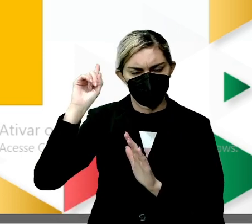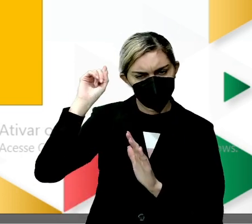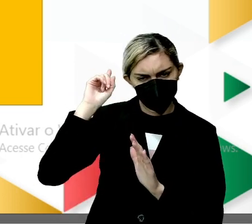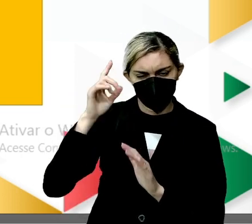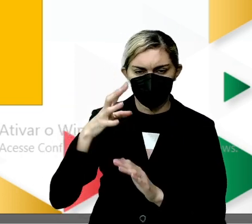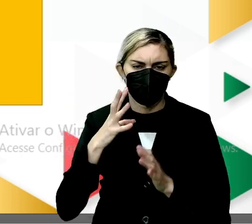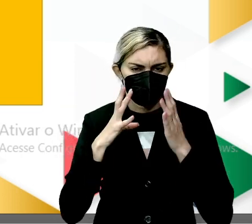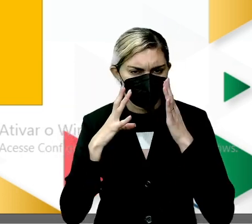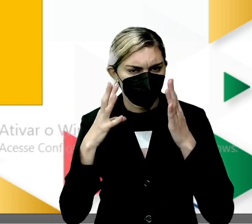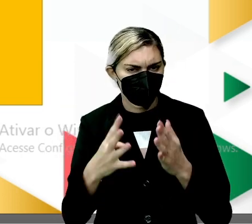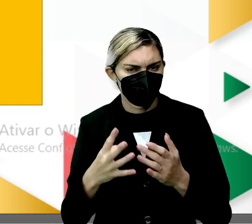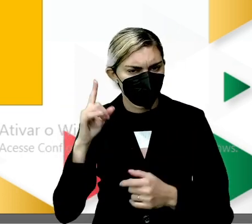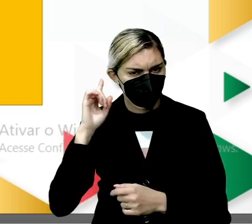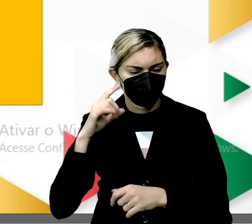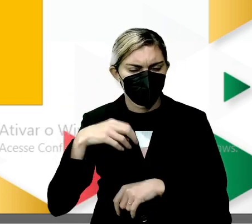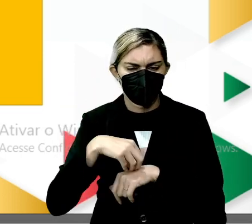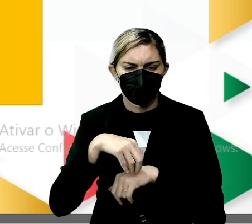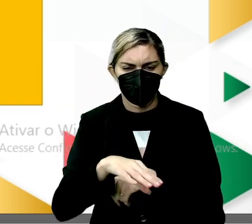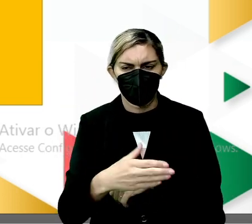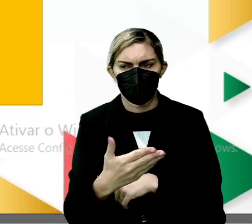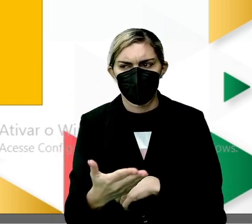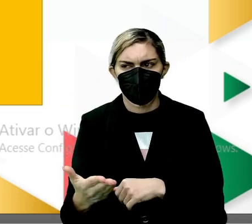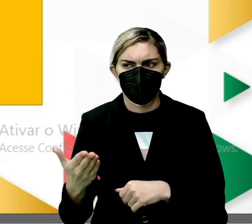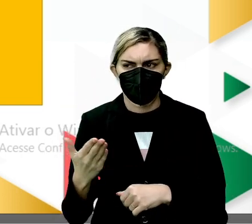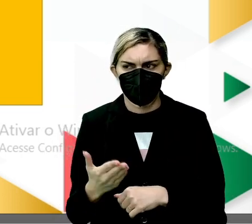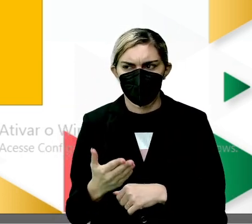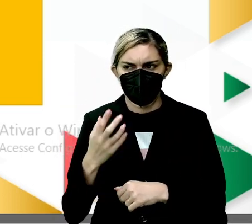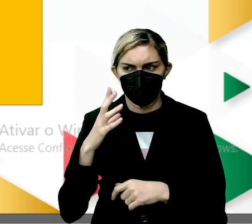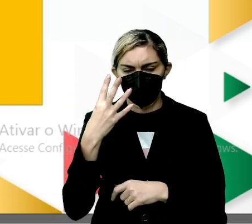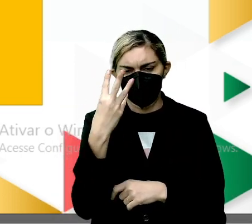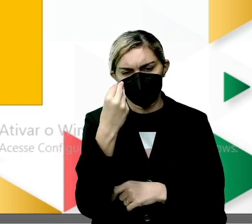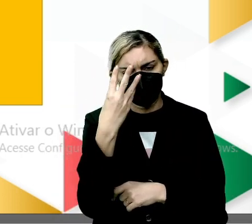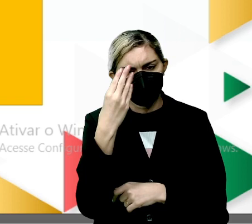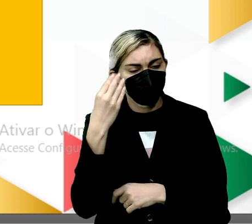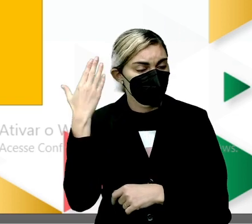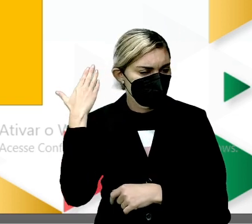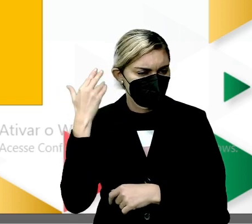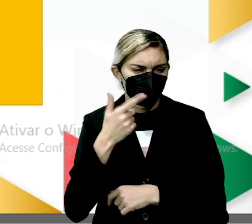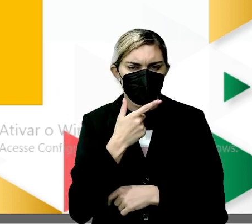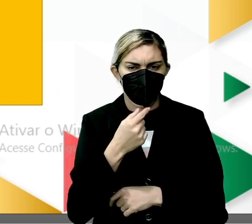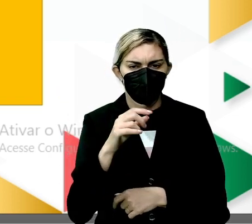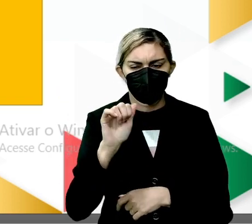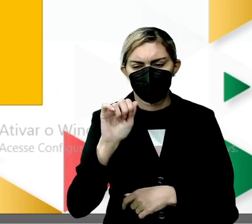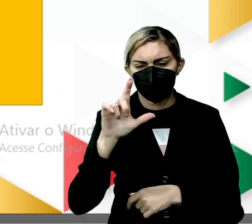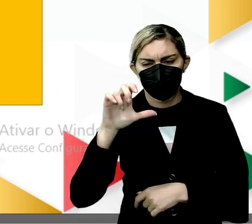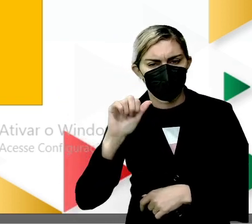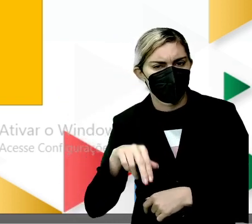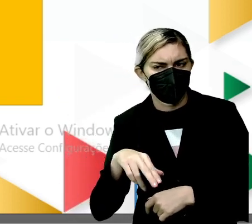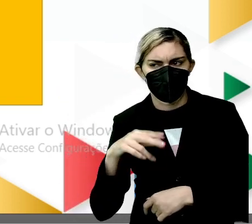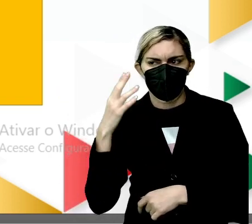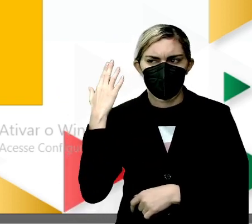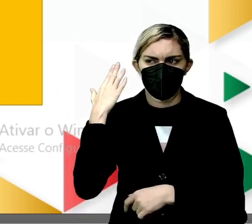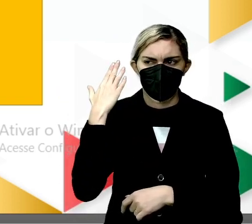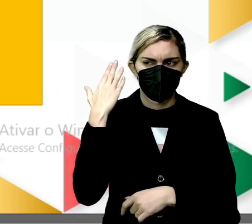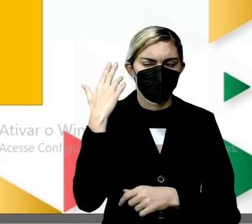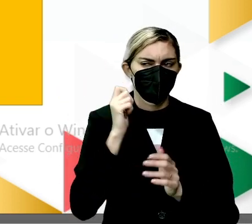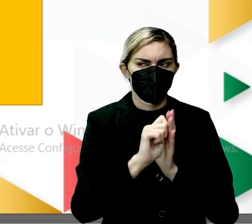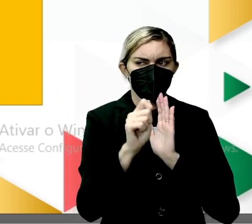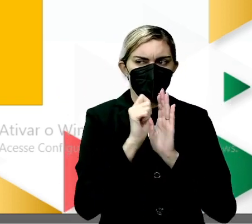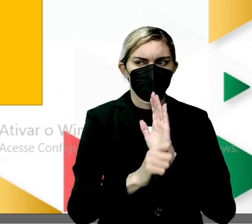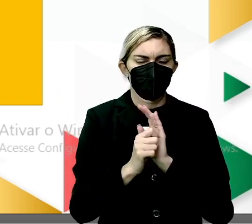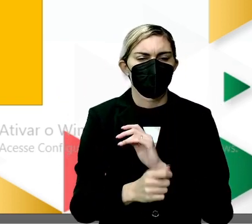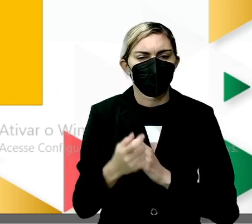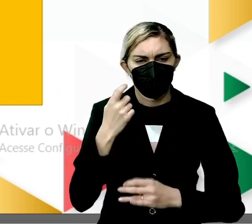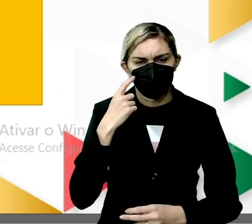prestem bem atenção. Aqui trago para vocês, olha uma foto aí de Allan Kardec em seu escritório. Veja só,